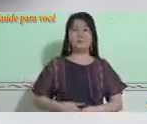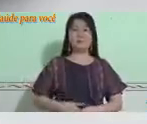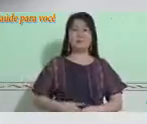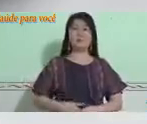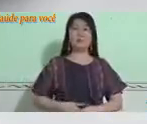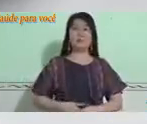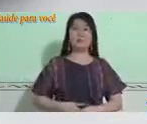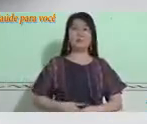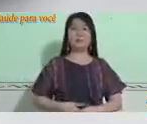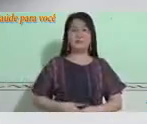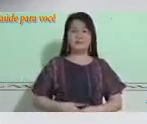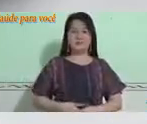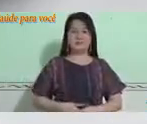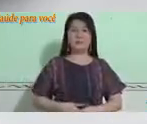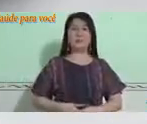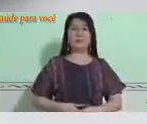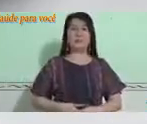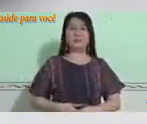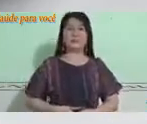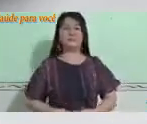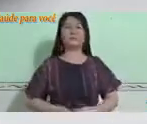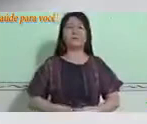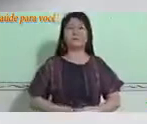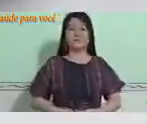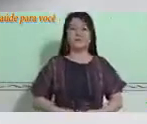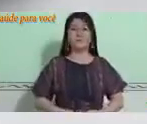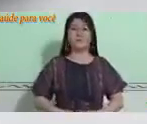SIDRDFC e acento circunflexo